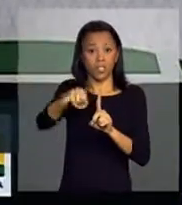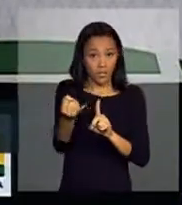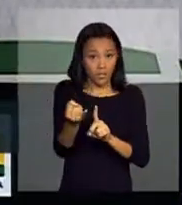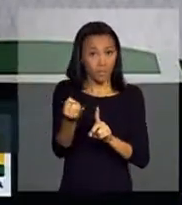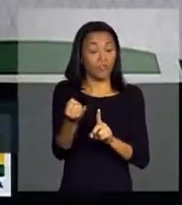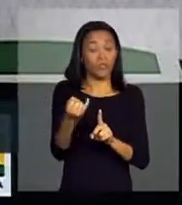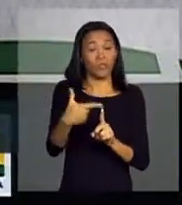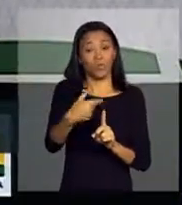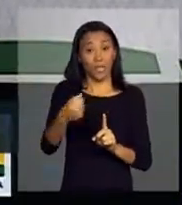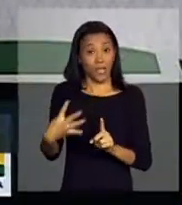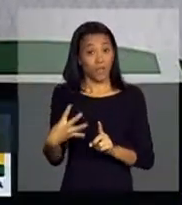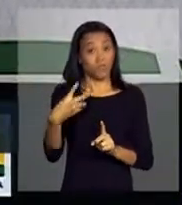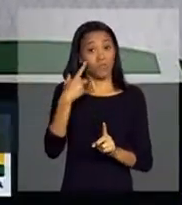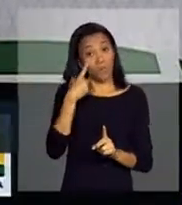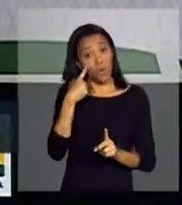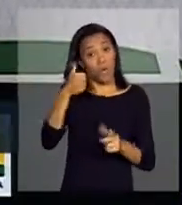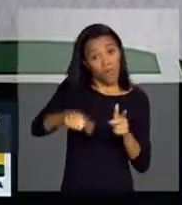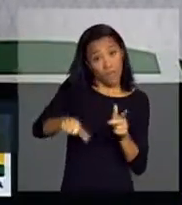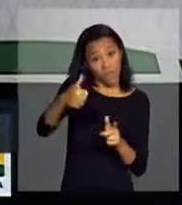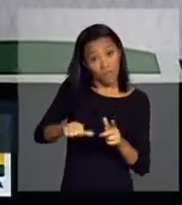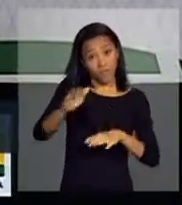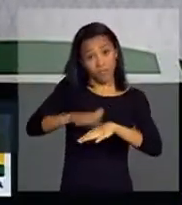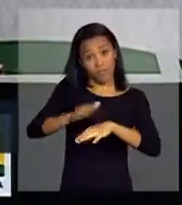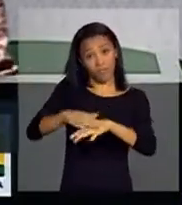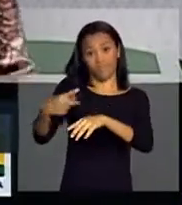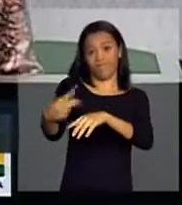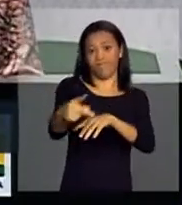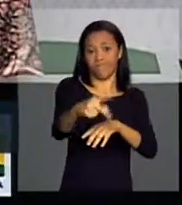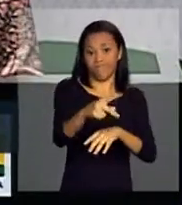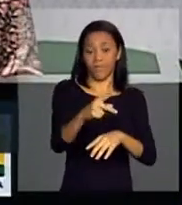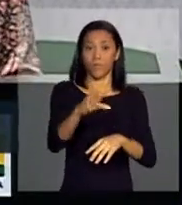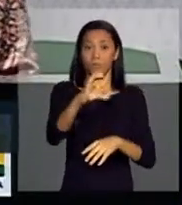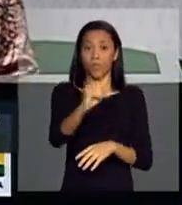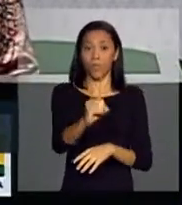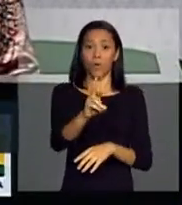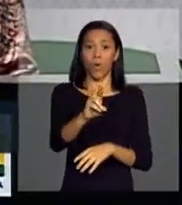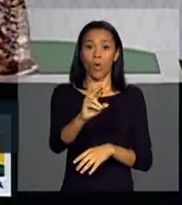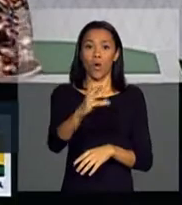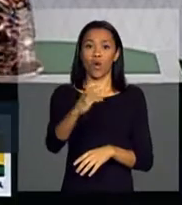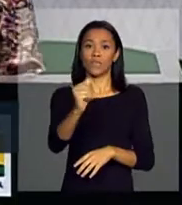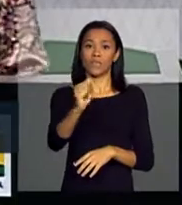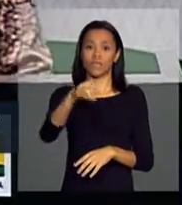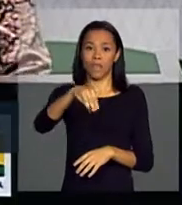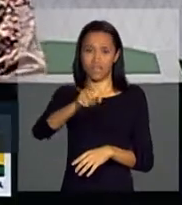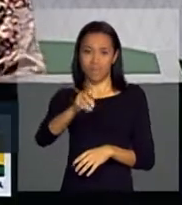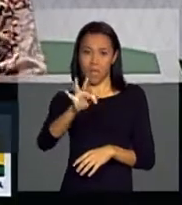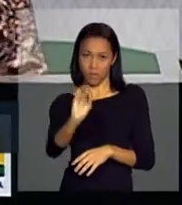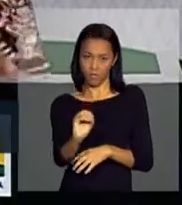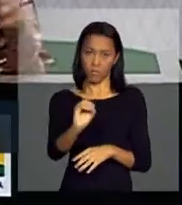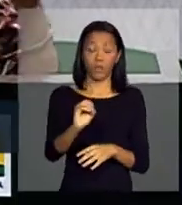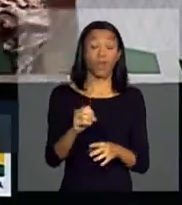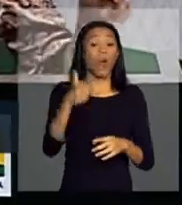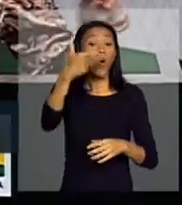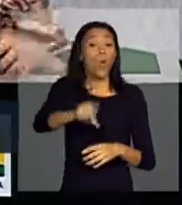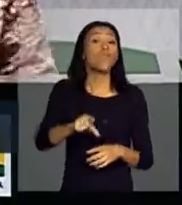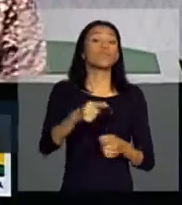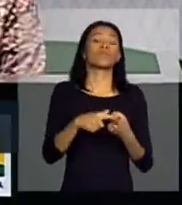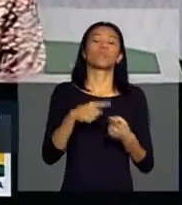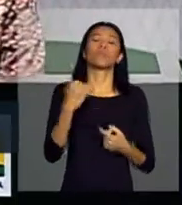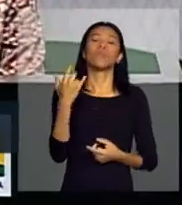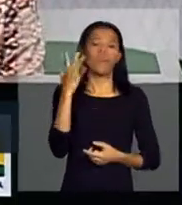de estabilidade orçamentária uma outra questão importante que eu acho e que eu julgo